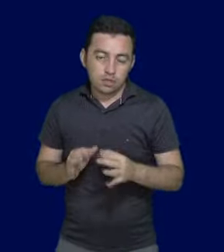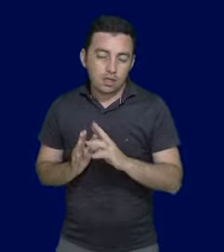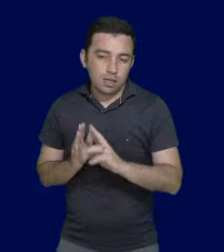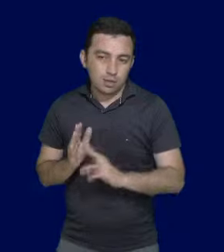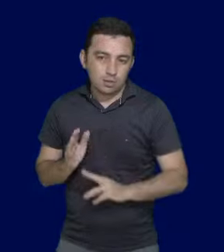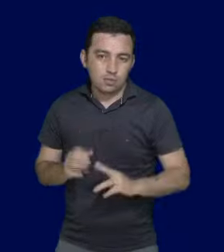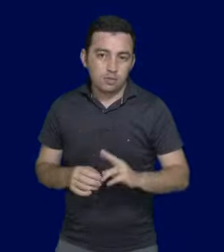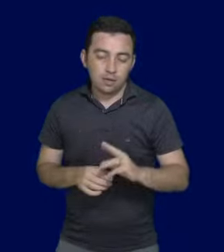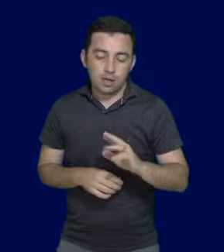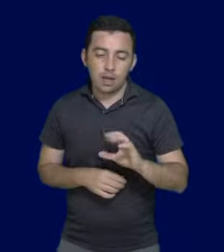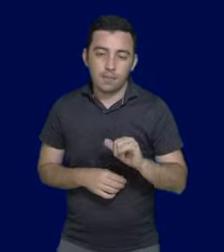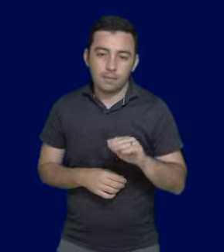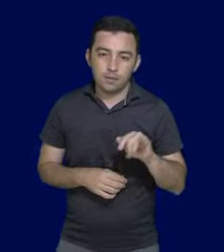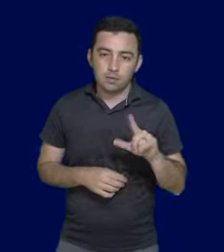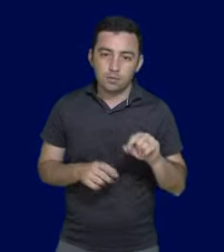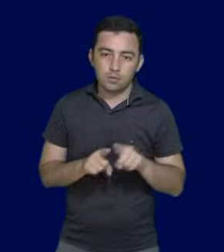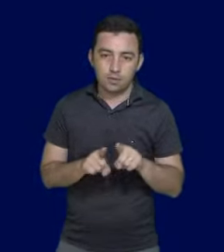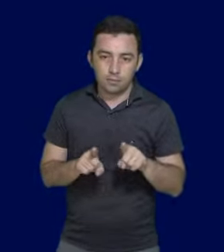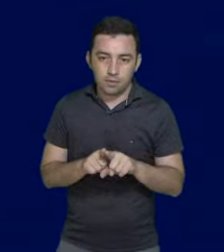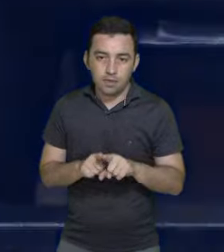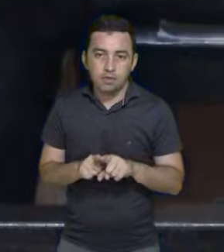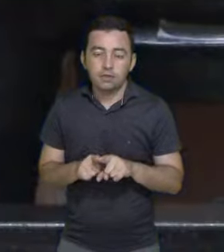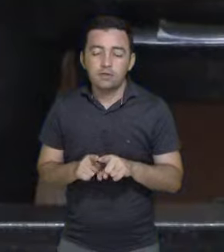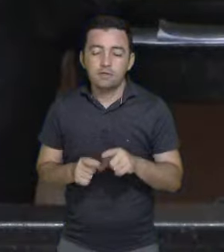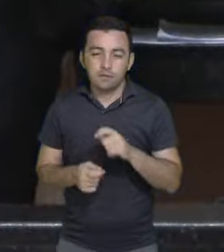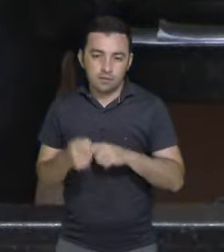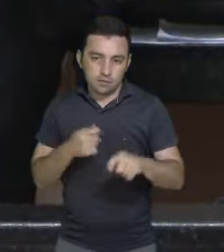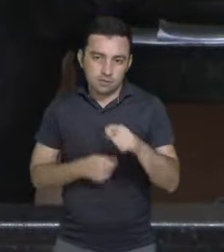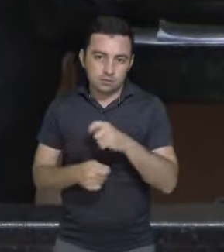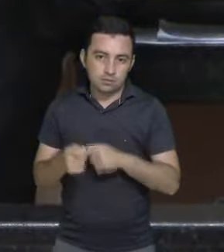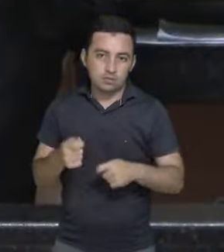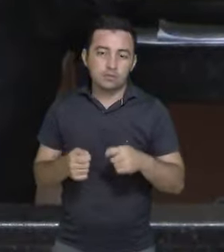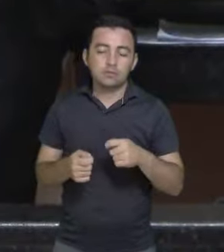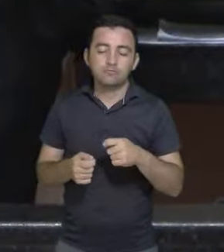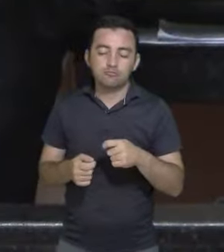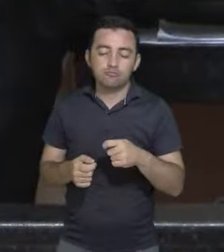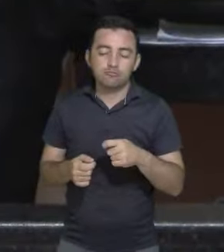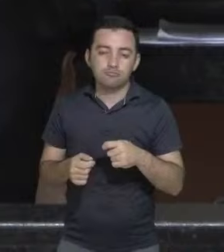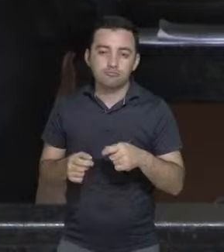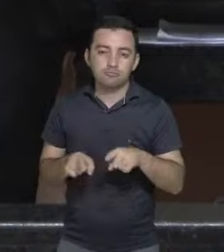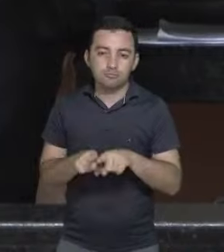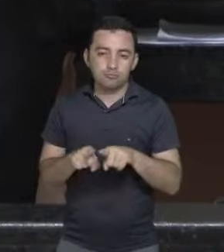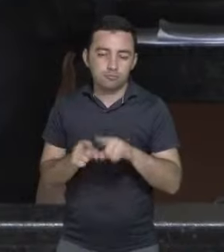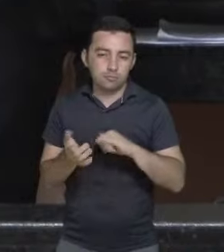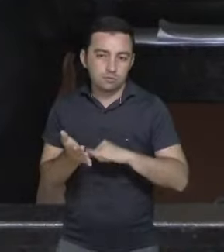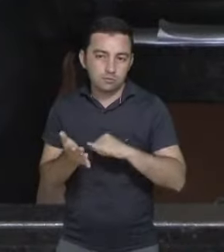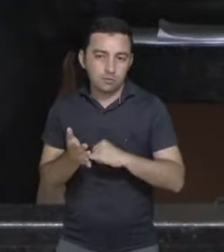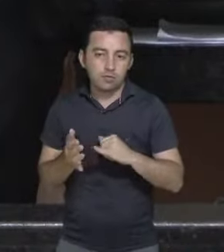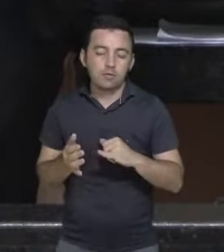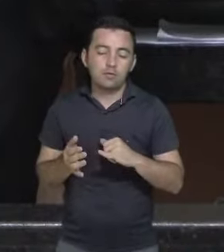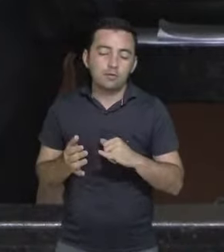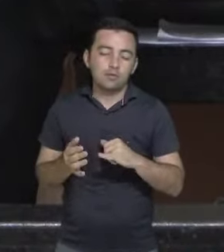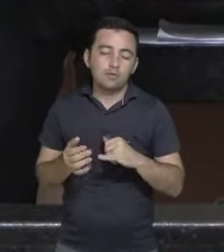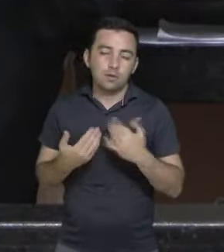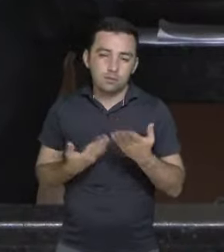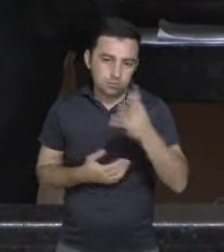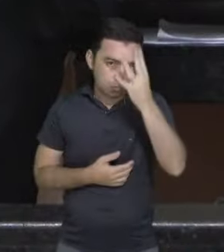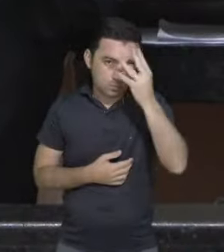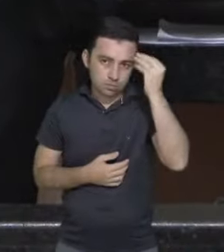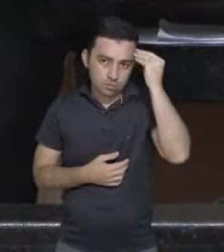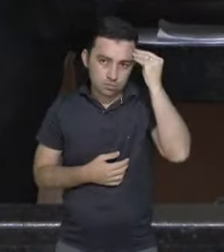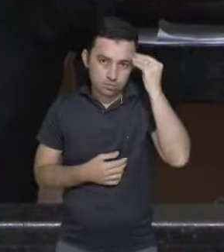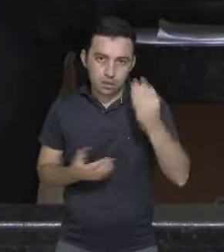Martins, Comissão de Finanças e Tributação, relatoria deputada Luciane Carminati, Comissão de Educação e Cultura, relatoria deputada Luciane Carminati,